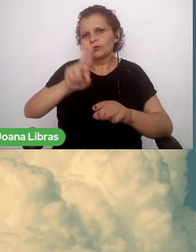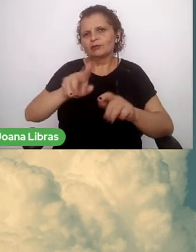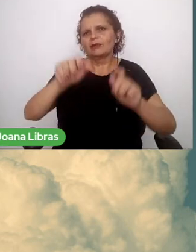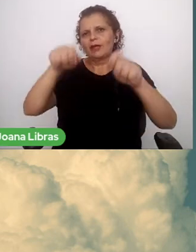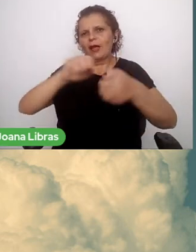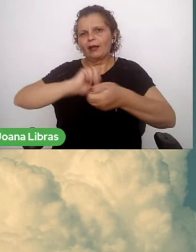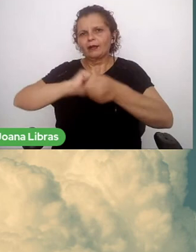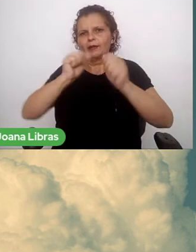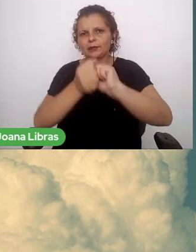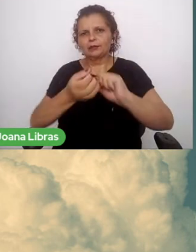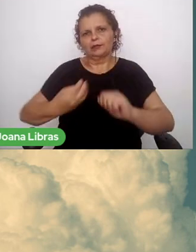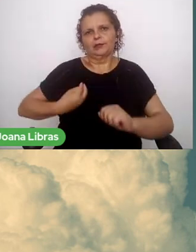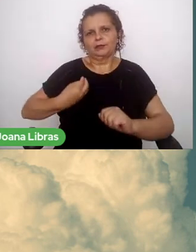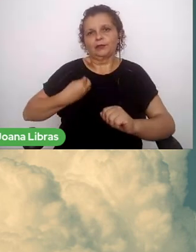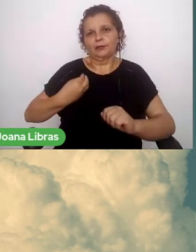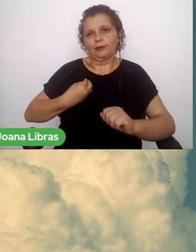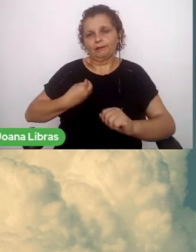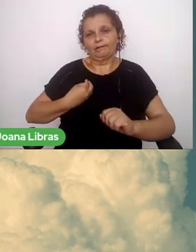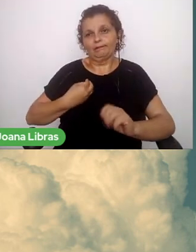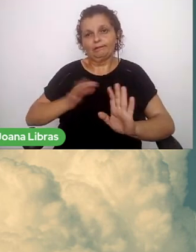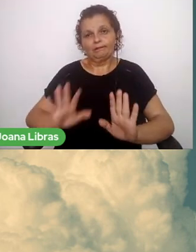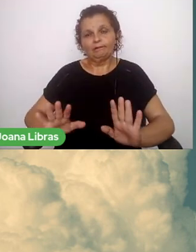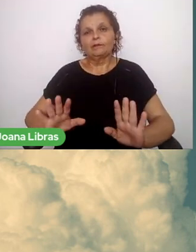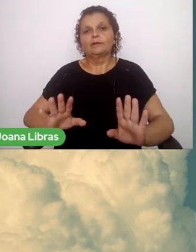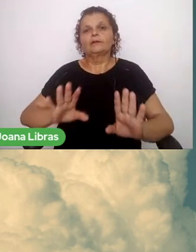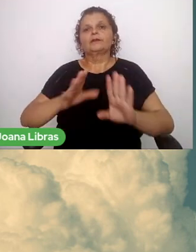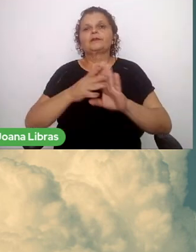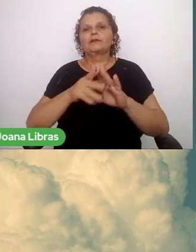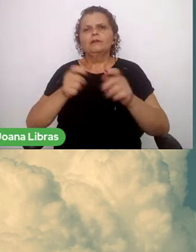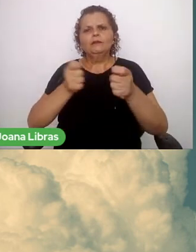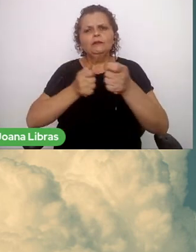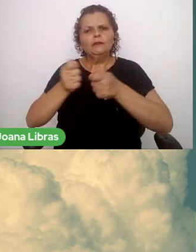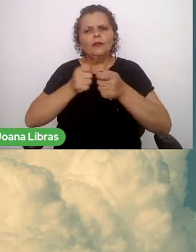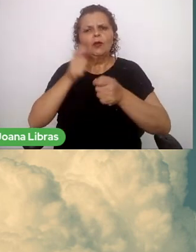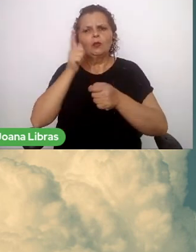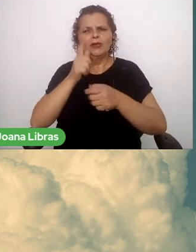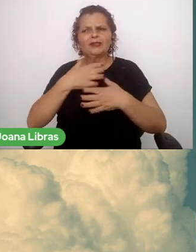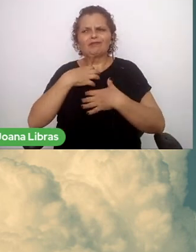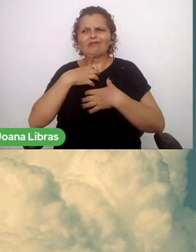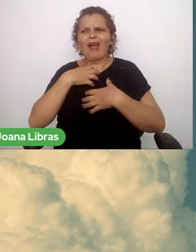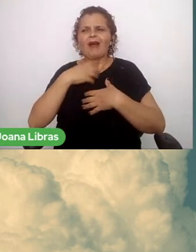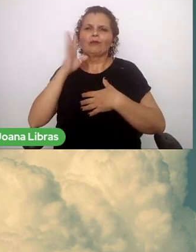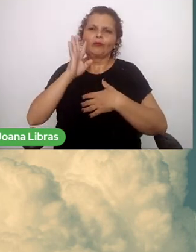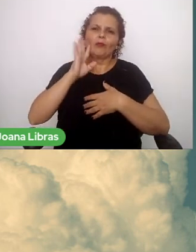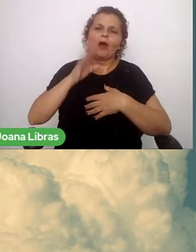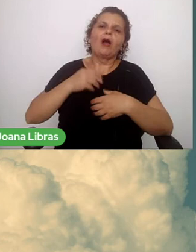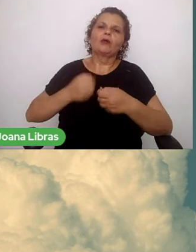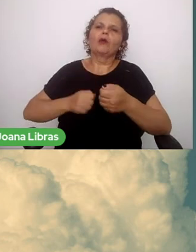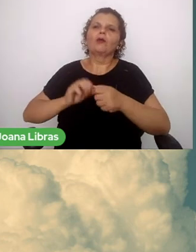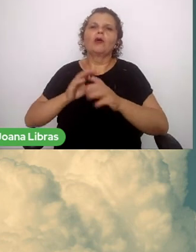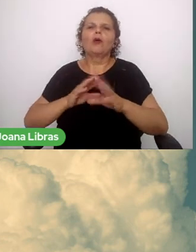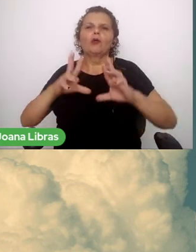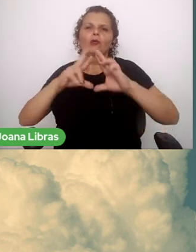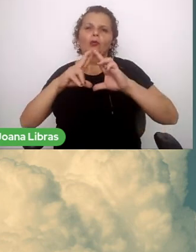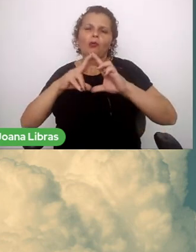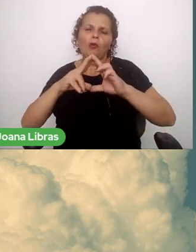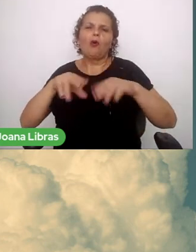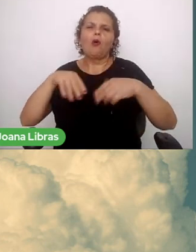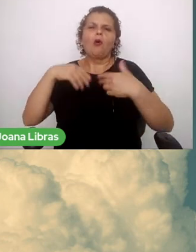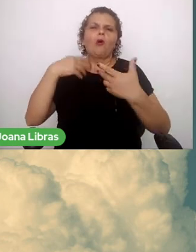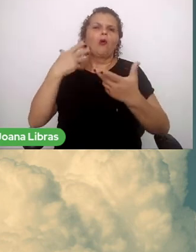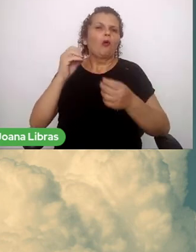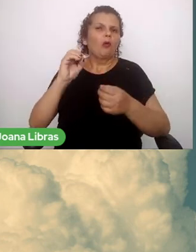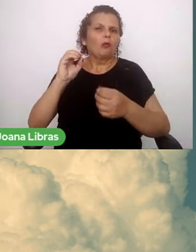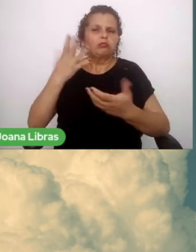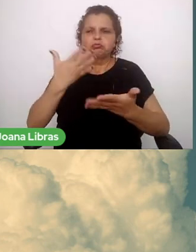mais fácil de gerenciar, tá? Que vocês, eu me sinto mais confortável em fazer no Google Slides ou